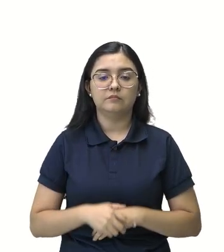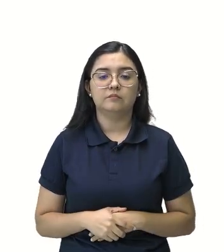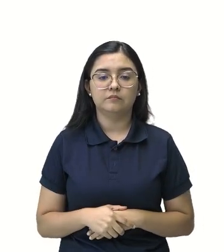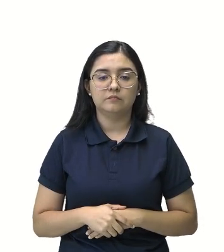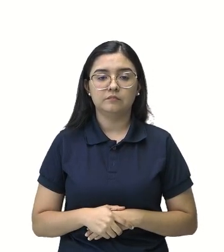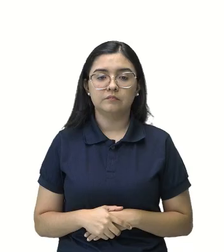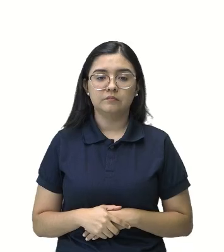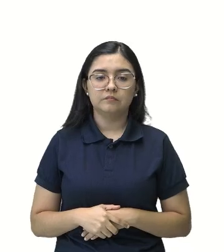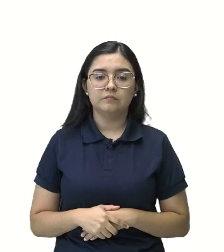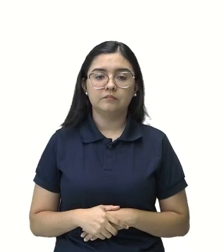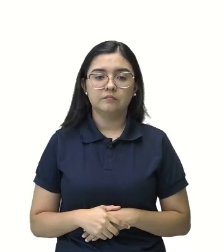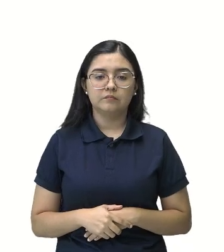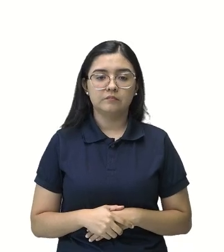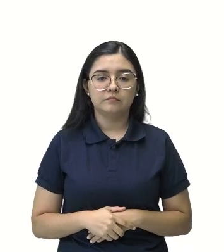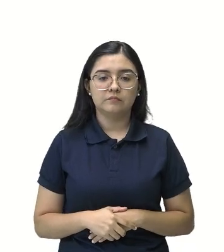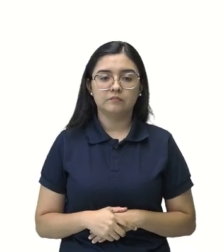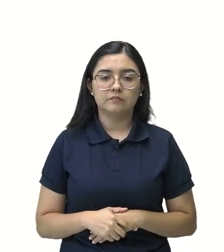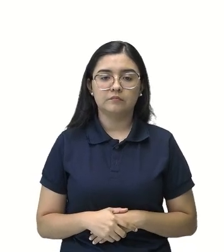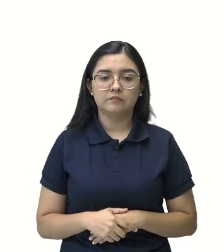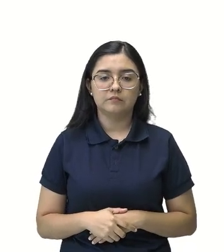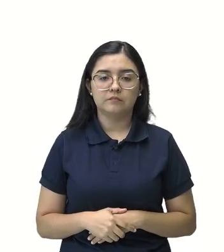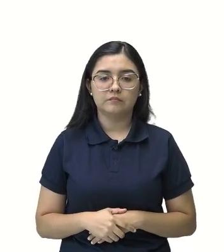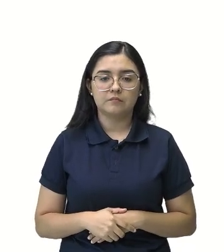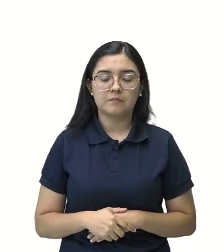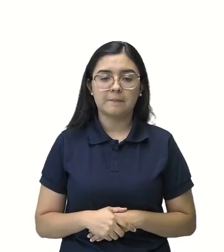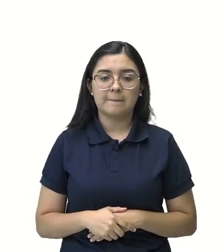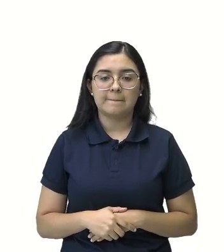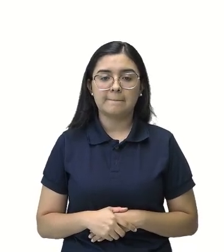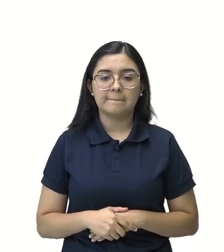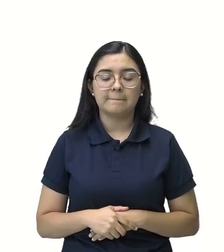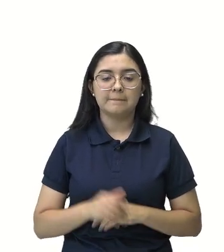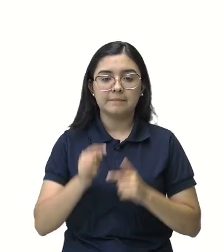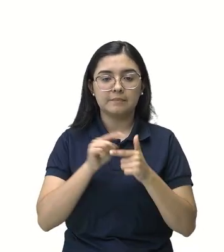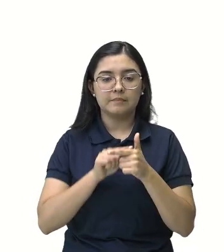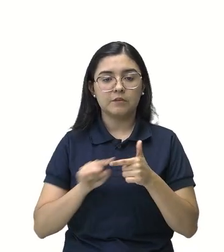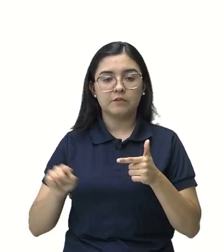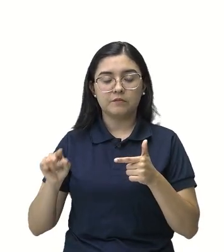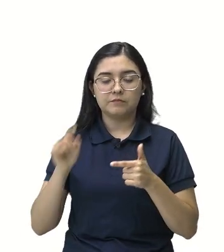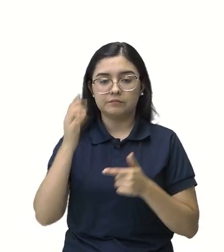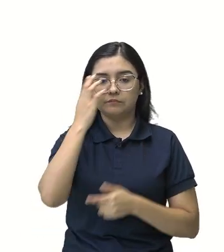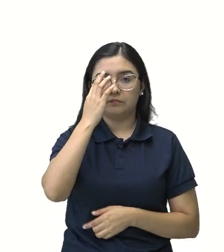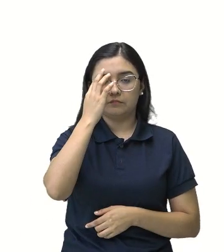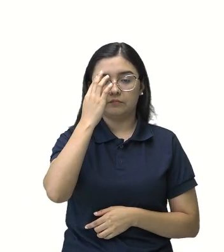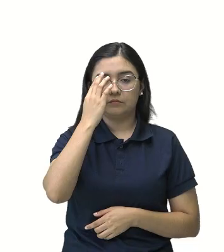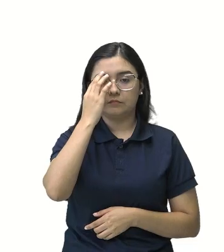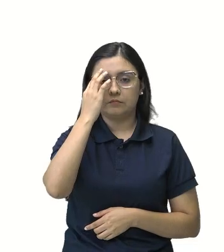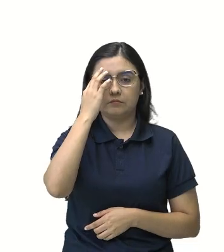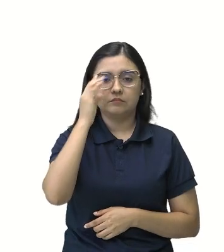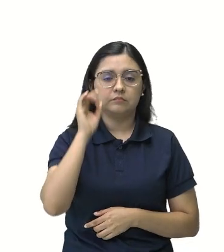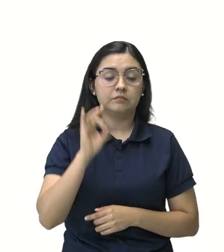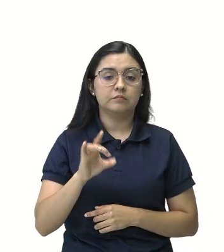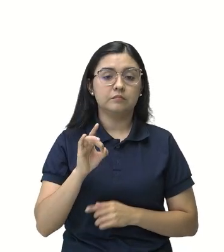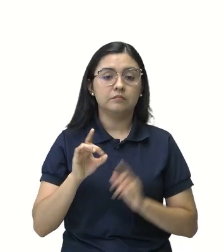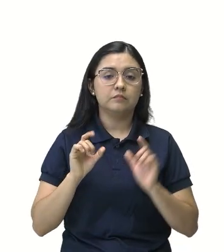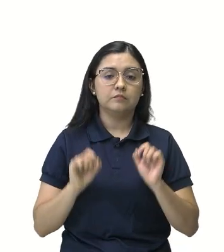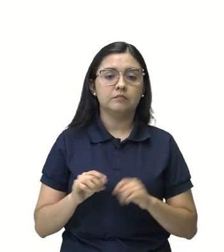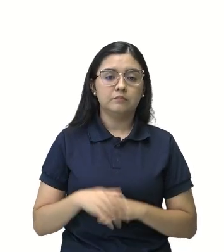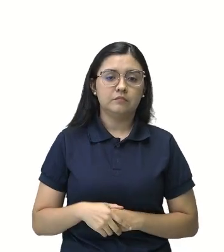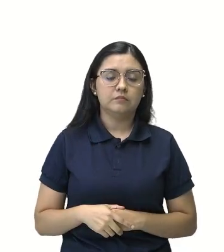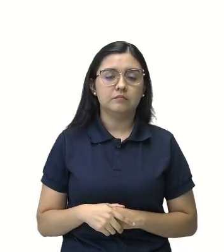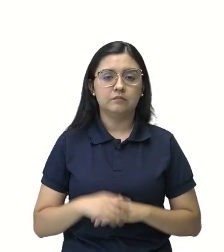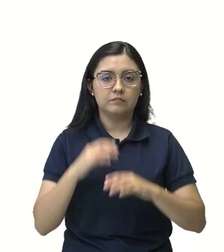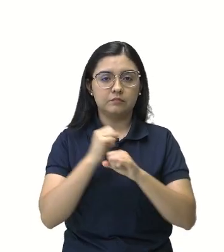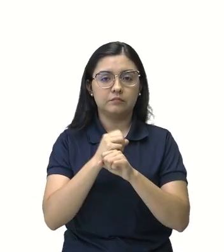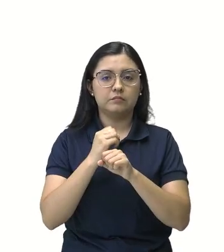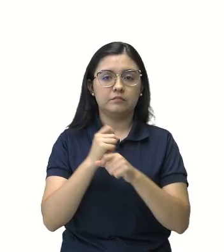sua operação inversa. Então, passa dividindo. E aí, basta eu efetuar aqui a minha